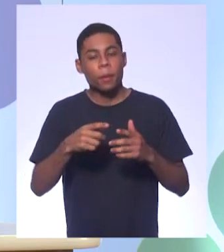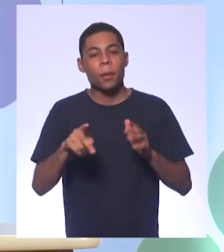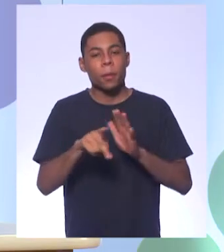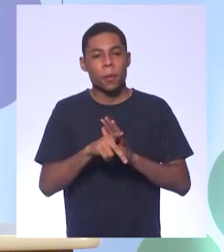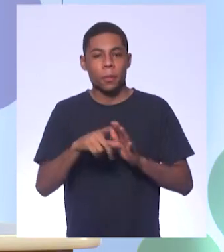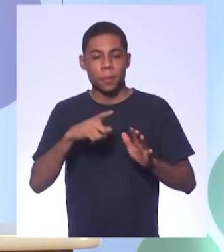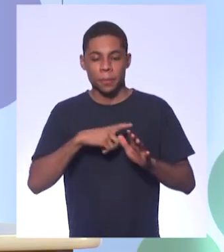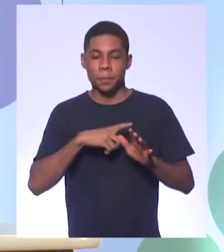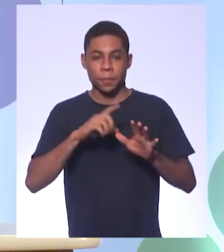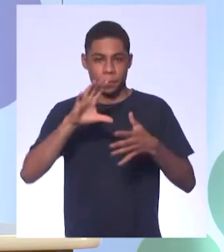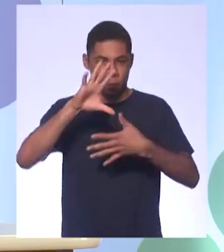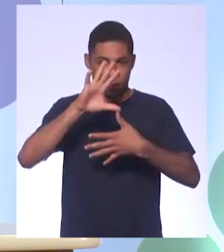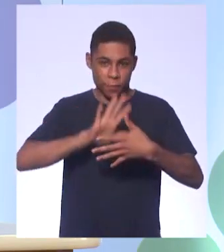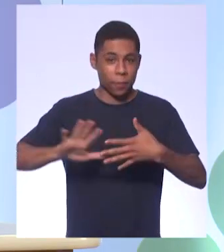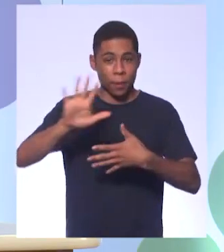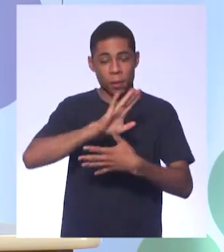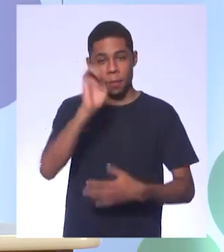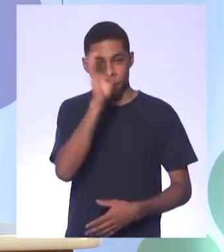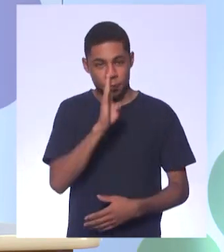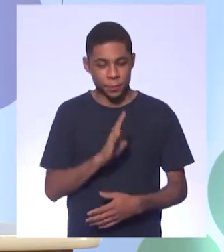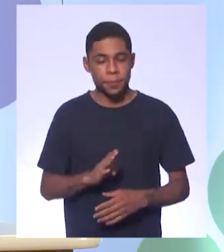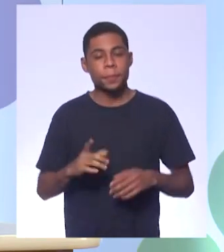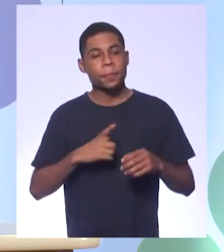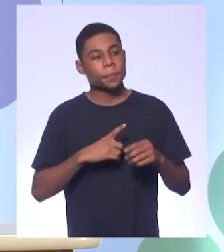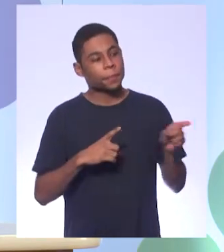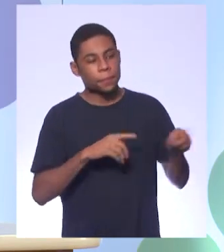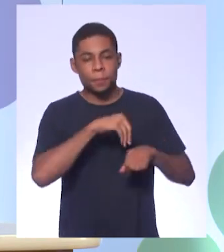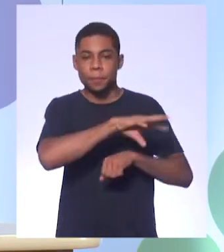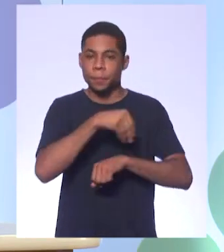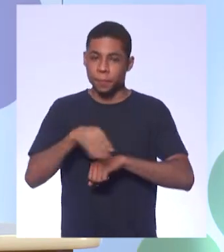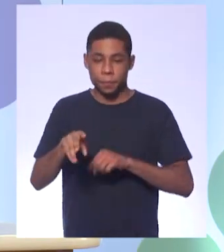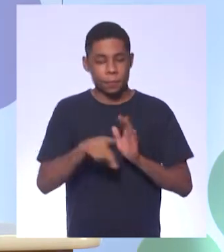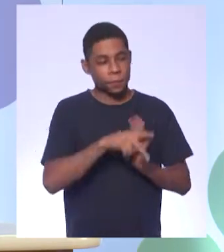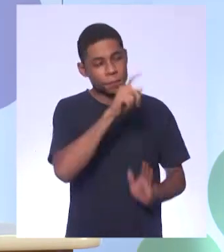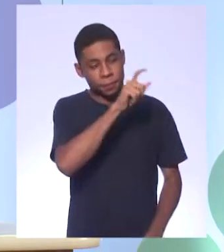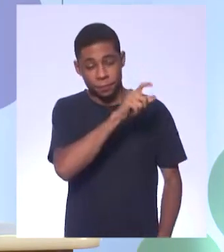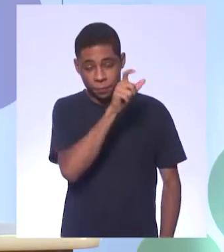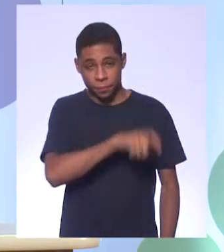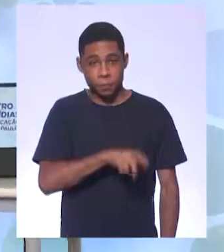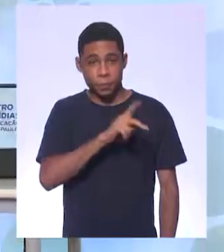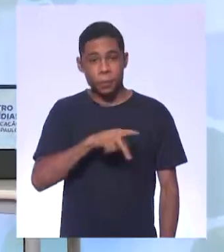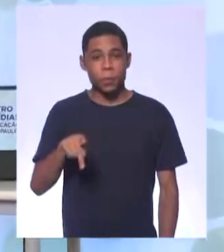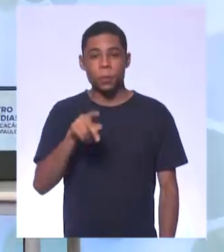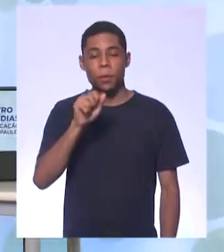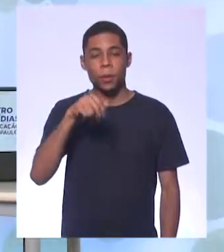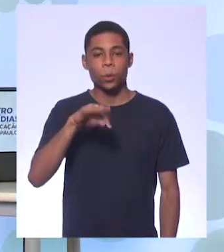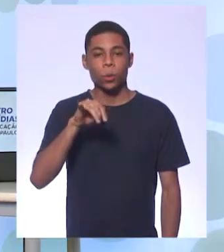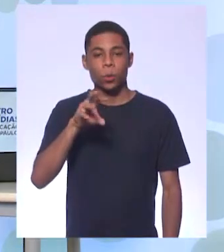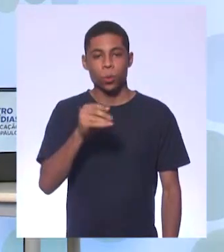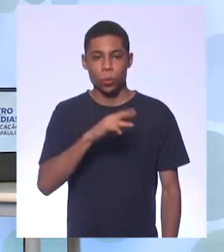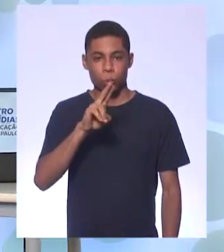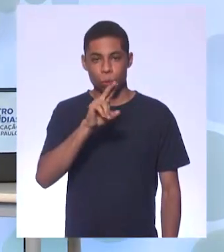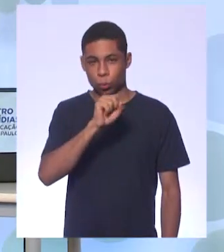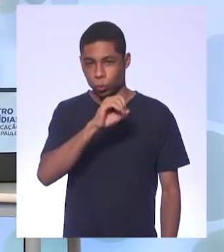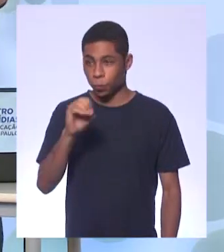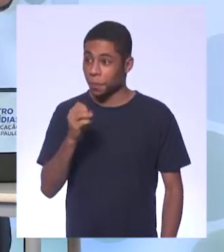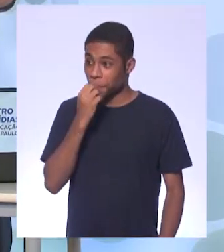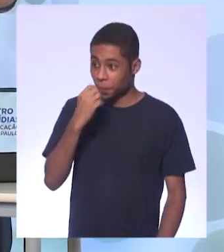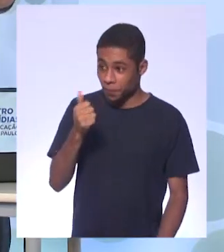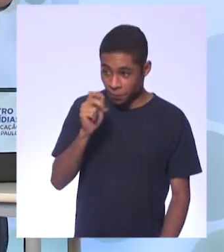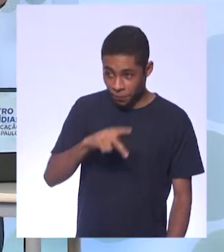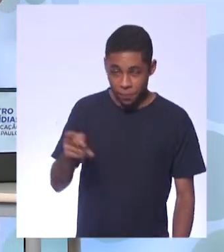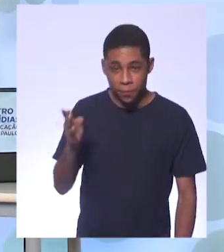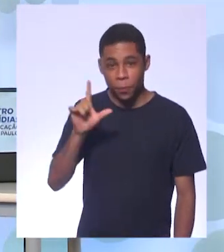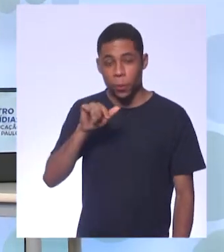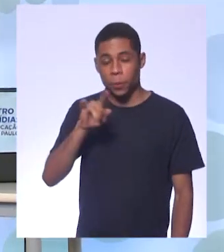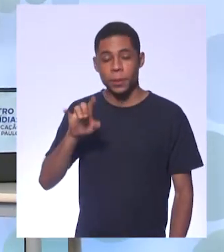do território brasileiro, será ministrada pelo professor Antônio Russo. Tudo bem, professor? Tudo bom, professora Luíse? Tudo bem aí